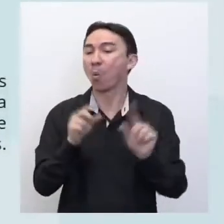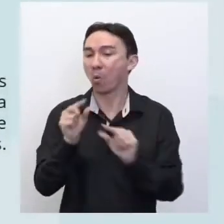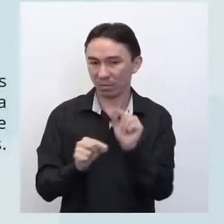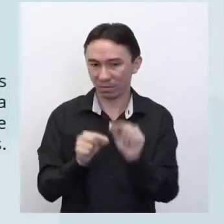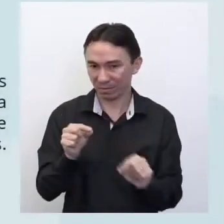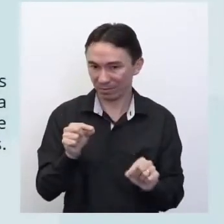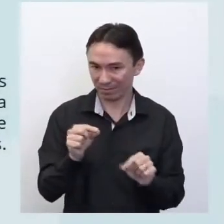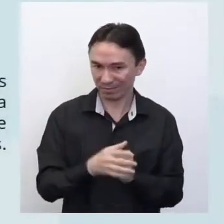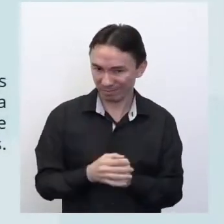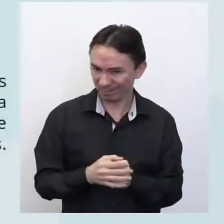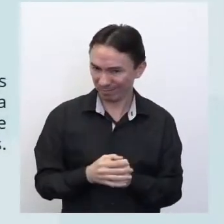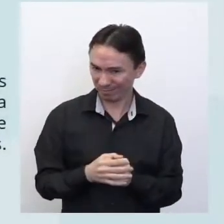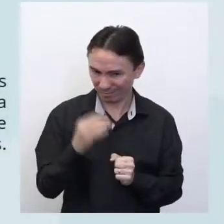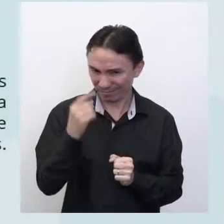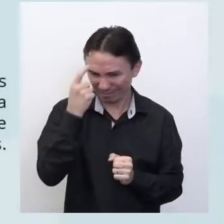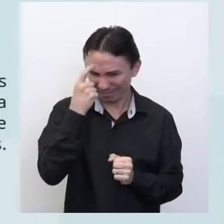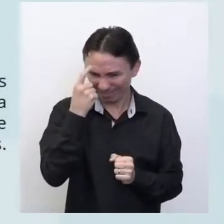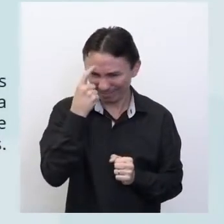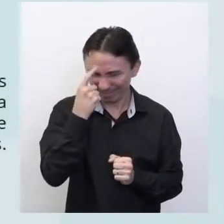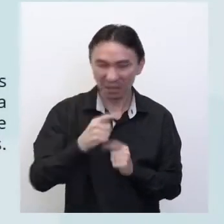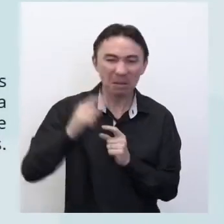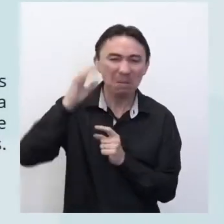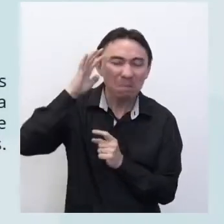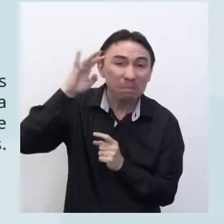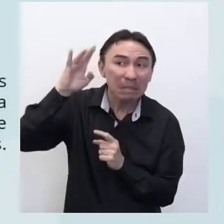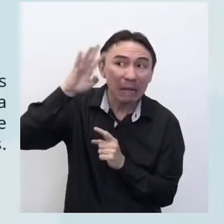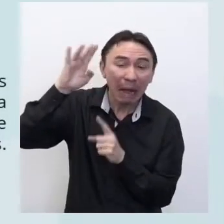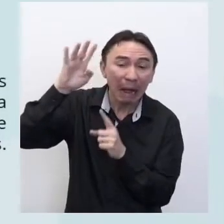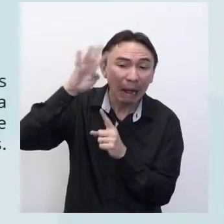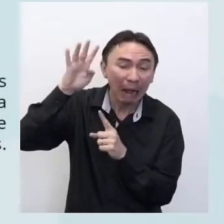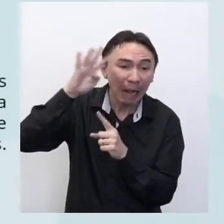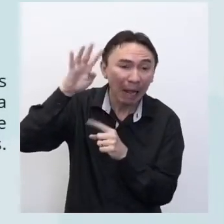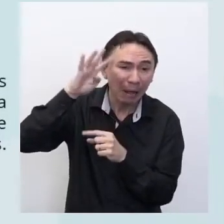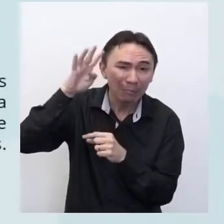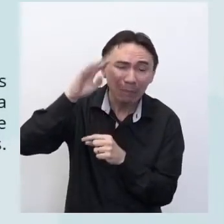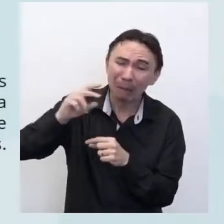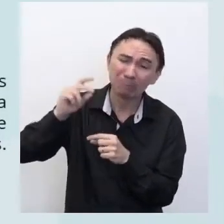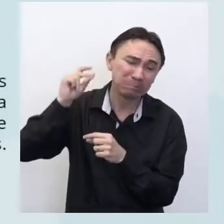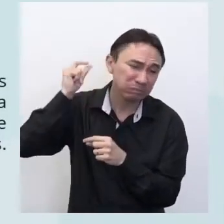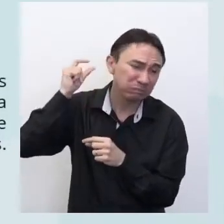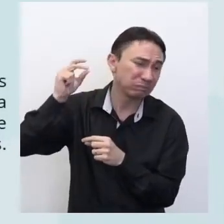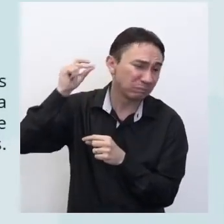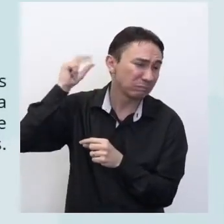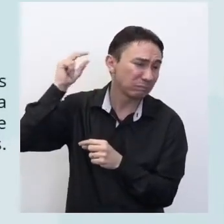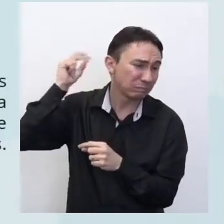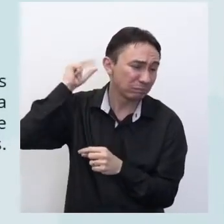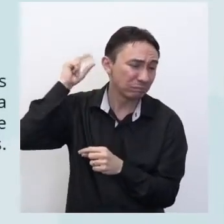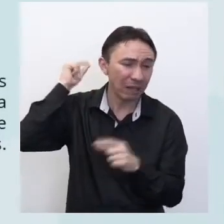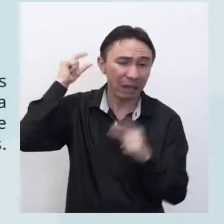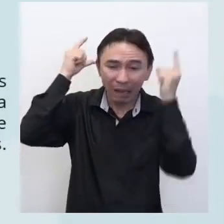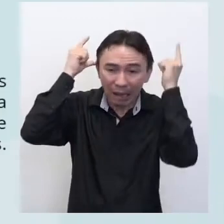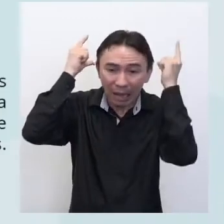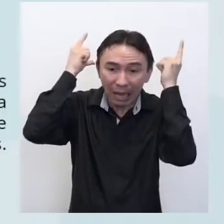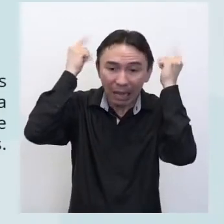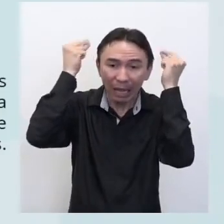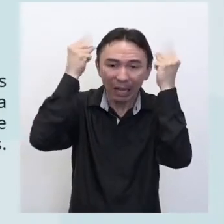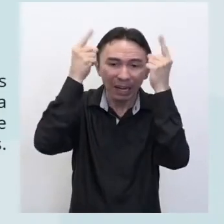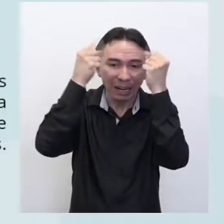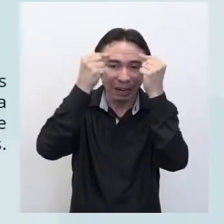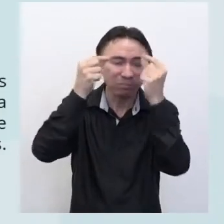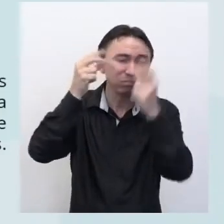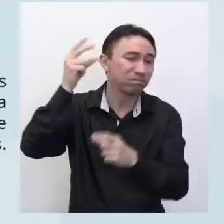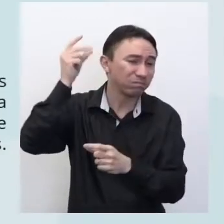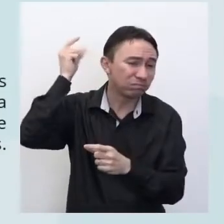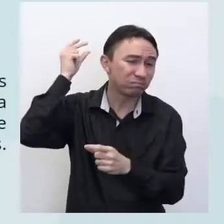vocês terem uma ideia, ele é muito antigo. Ele aparece lá na Grécia Antiga e ele vai encontrando